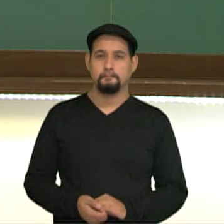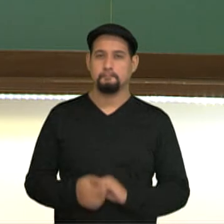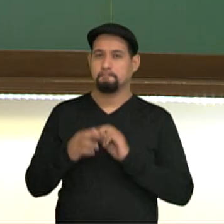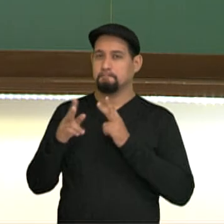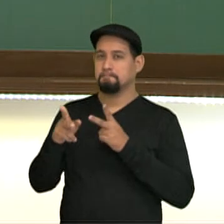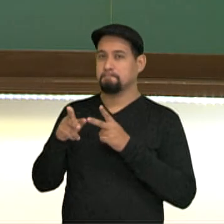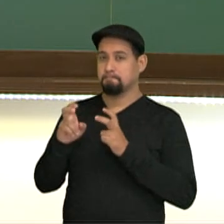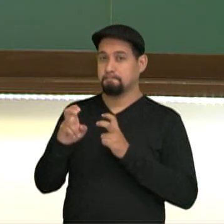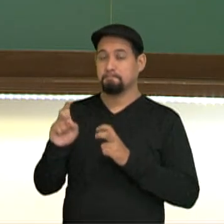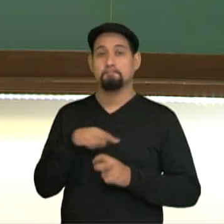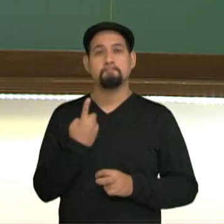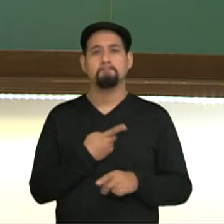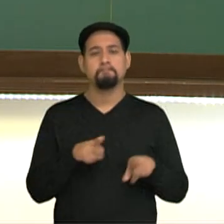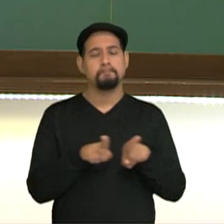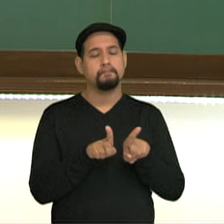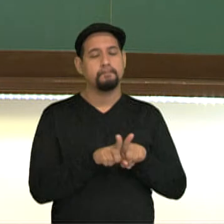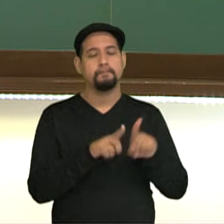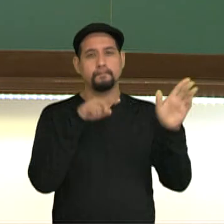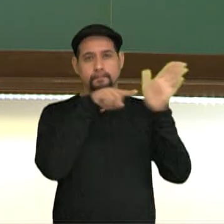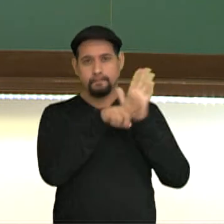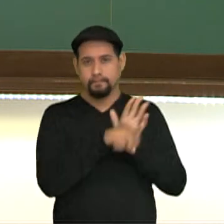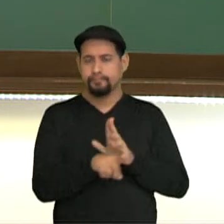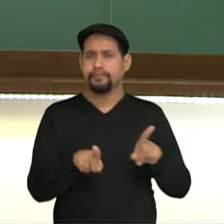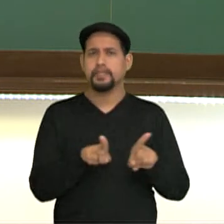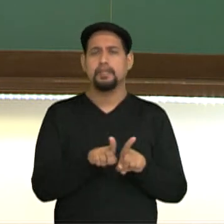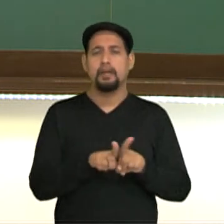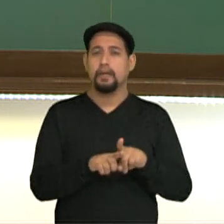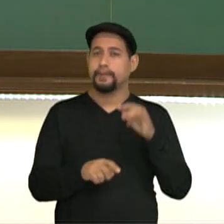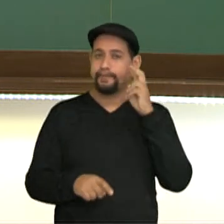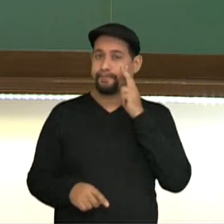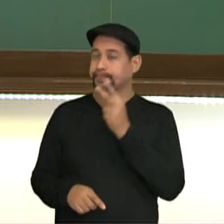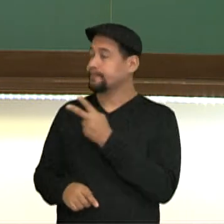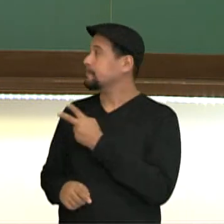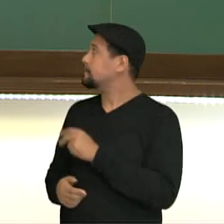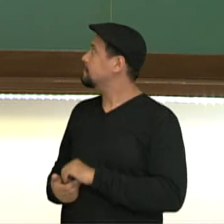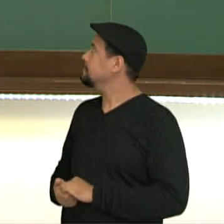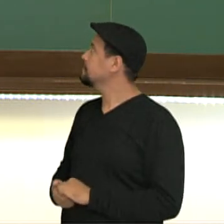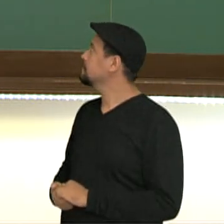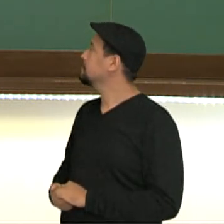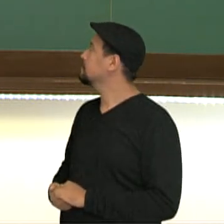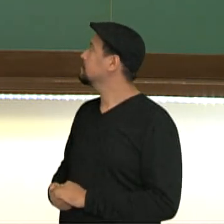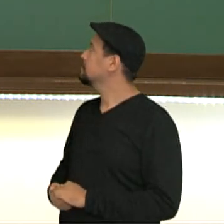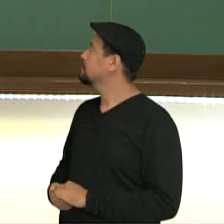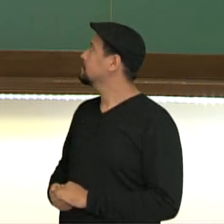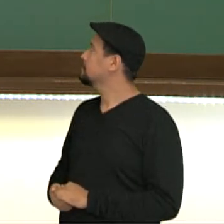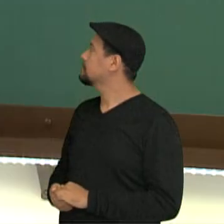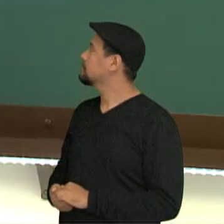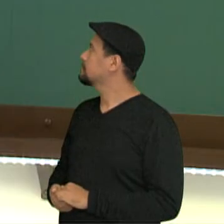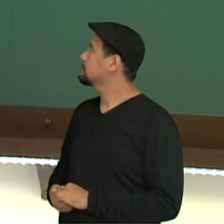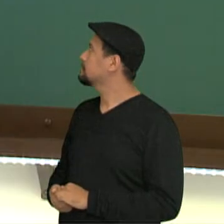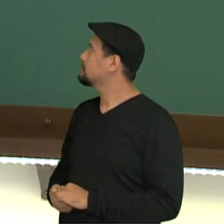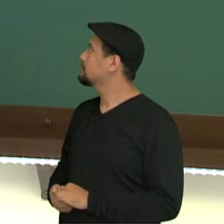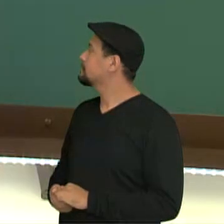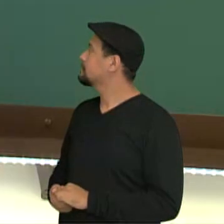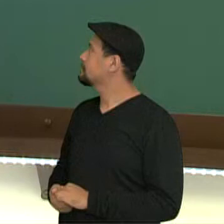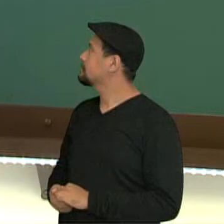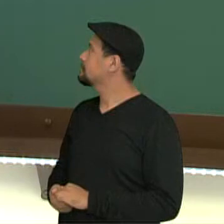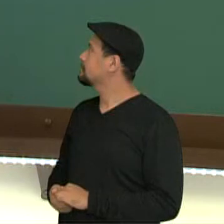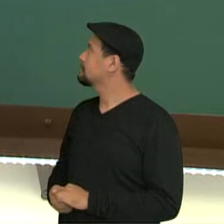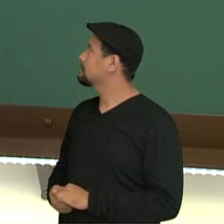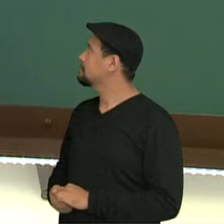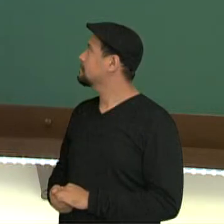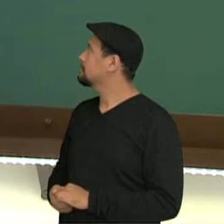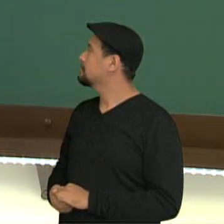Observando o nosso fragmento e as nossas questões, Mom likes to read paper and now she can see every word clearly. She